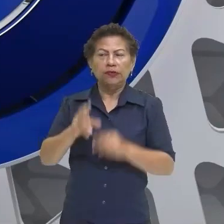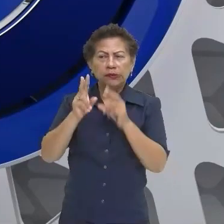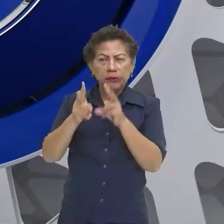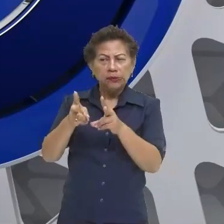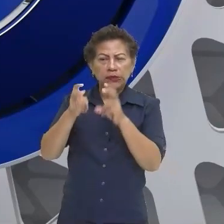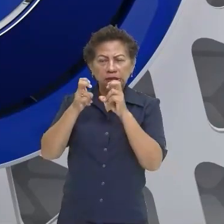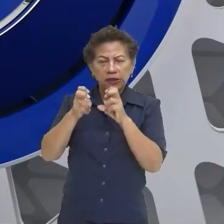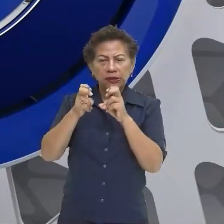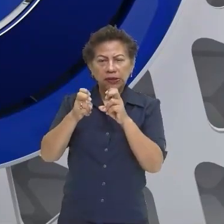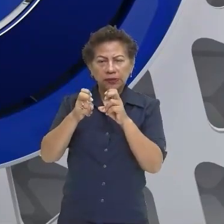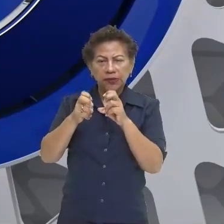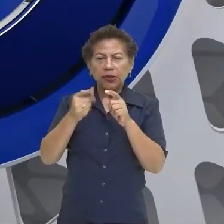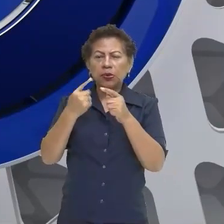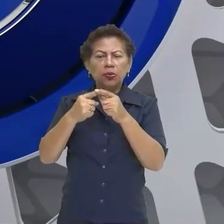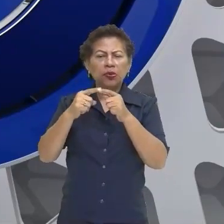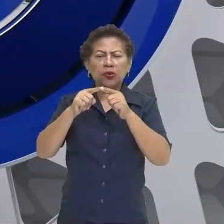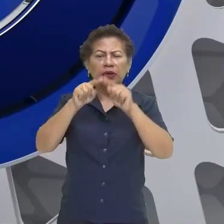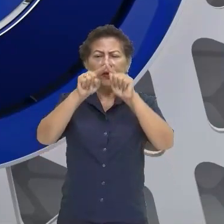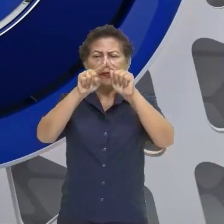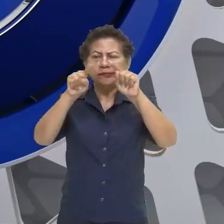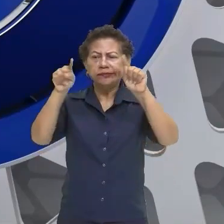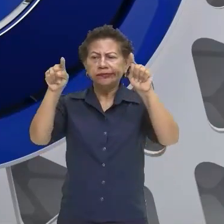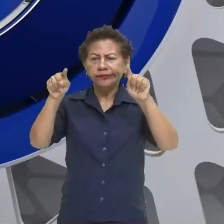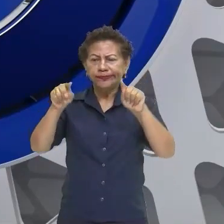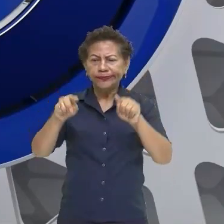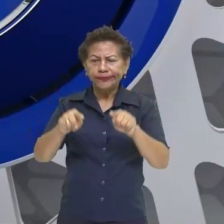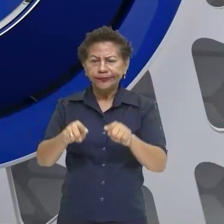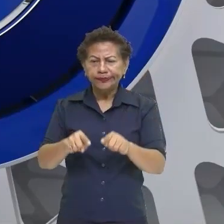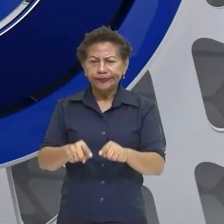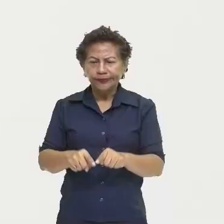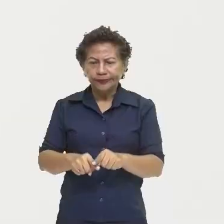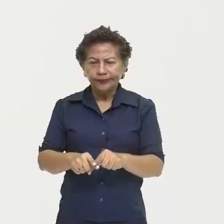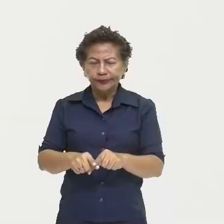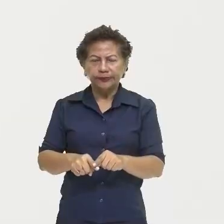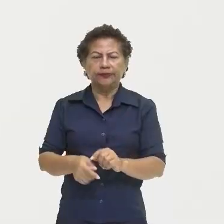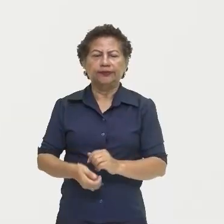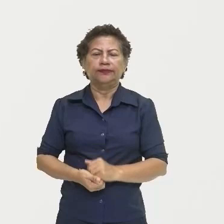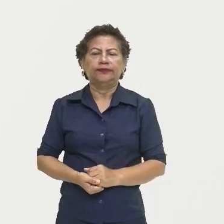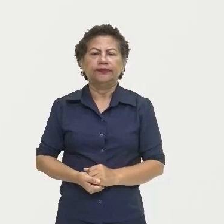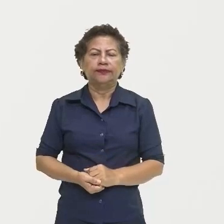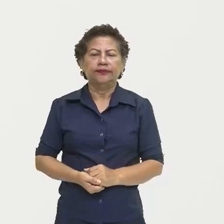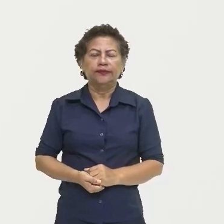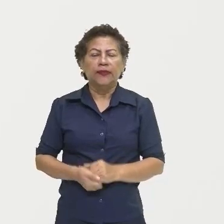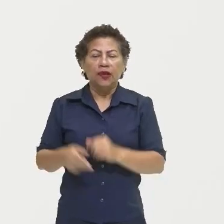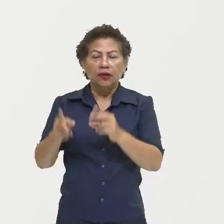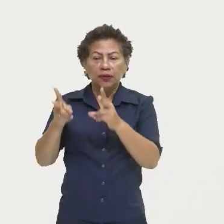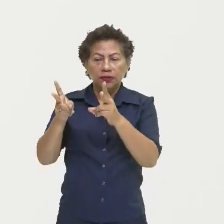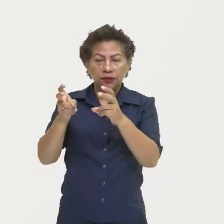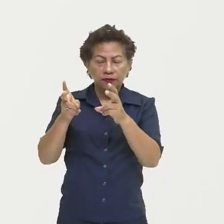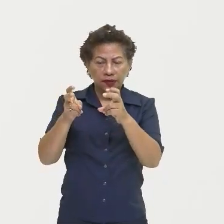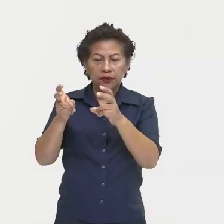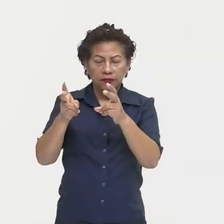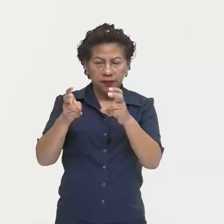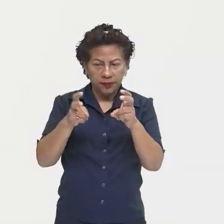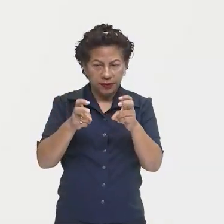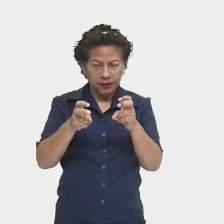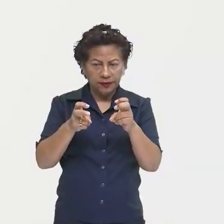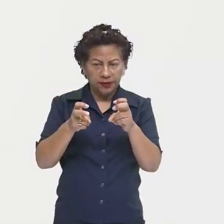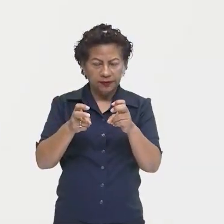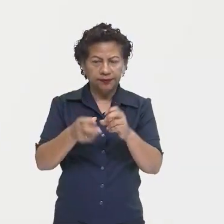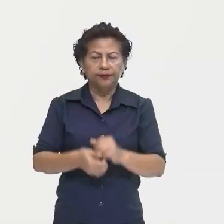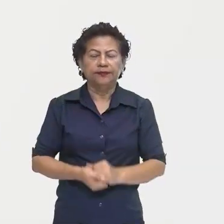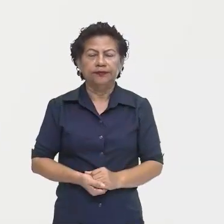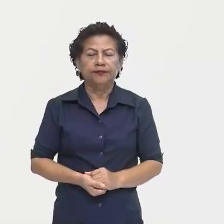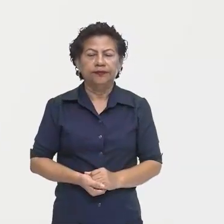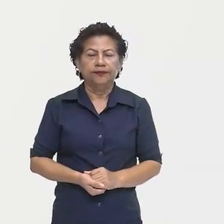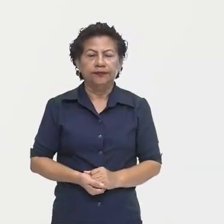questão do funilamento, né? Vou colocar ali as datinhas também. Então a gente vai observar aí na próxima